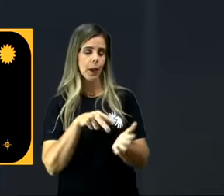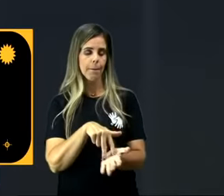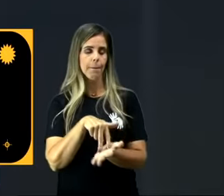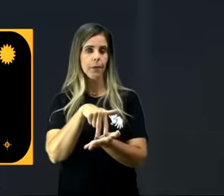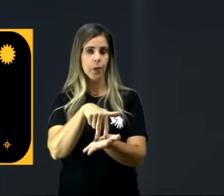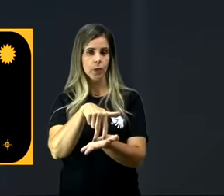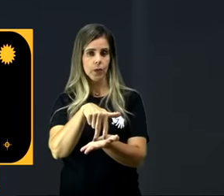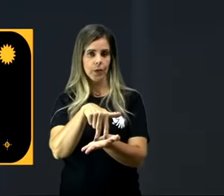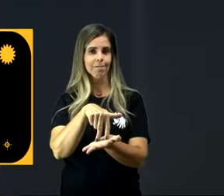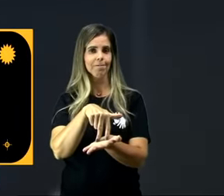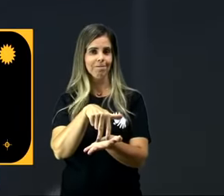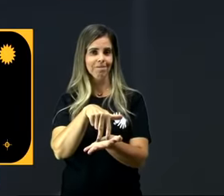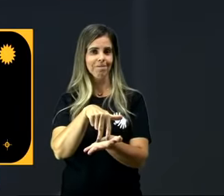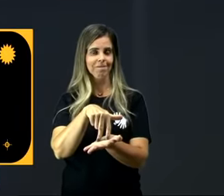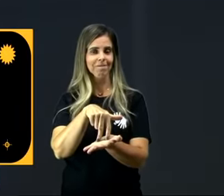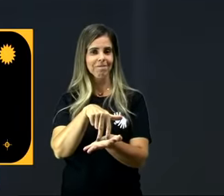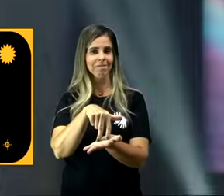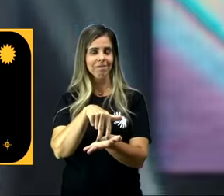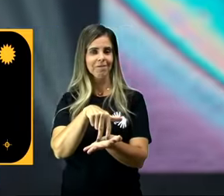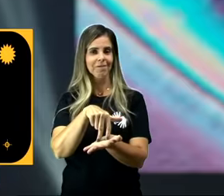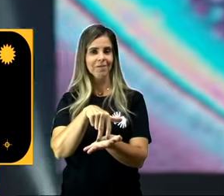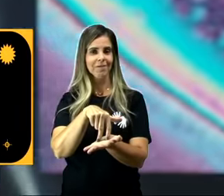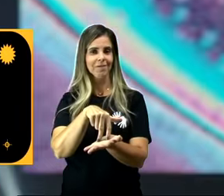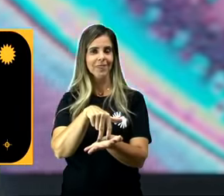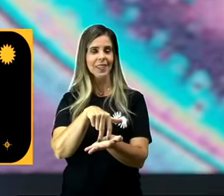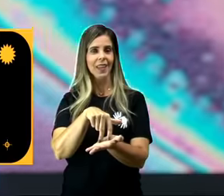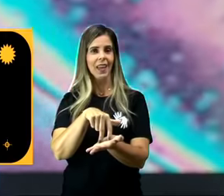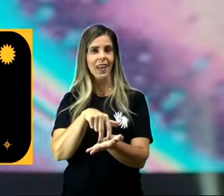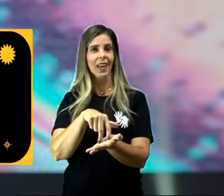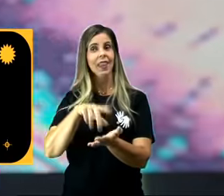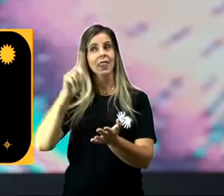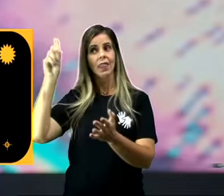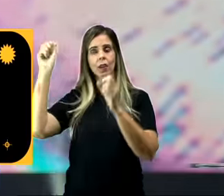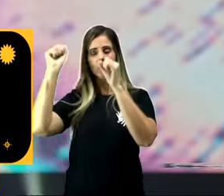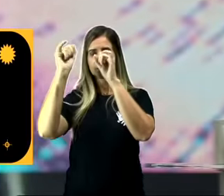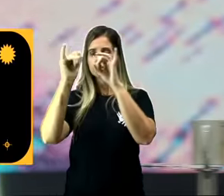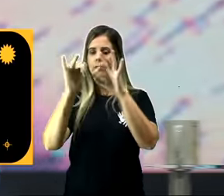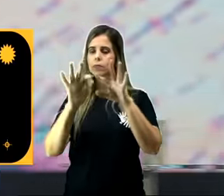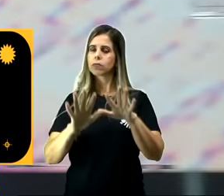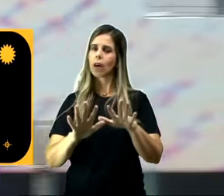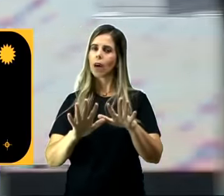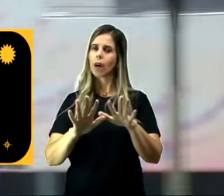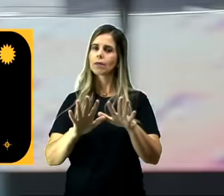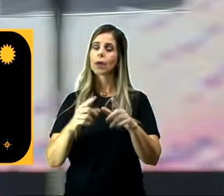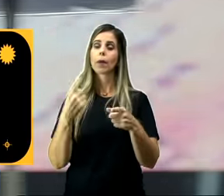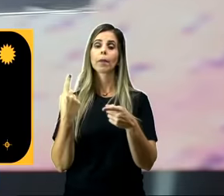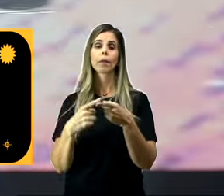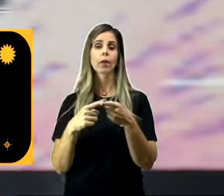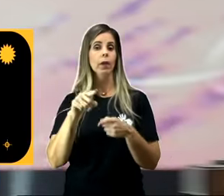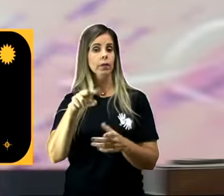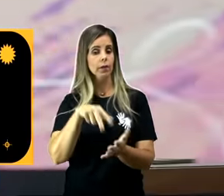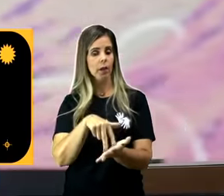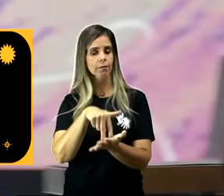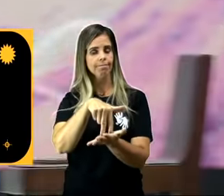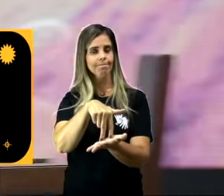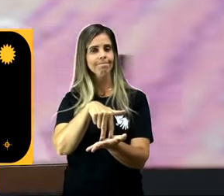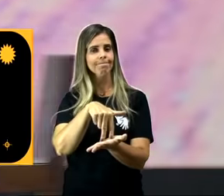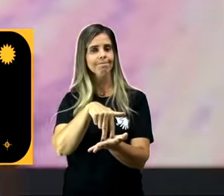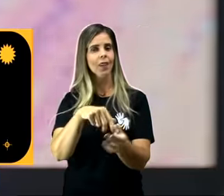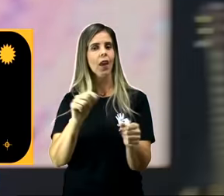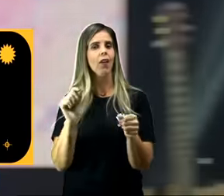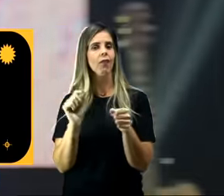Se posicionou e Deus diz: agora eu vou derramar avivamento. Se posicionou, entrou no lugar que Deus